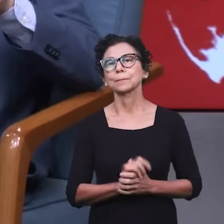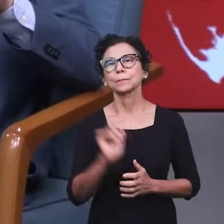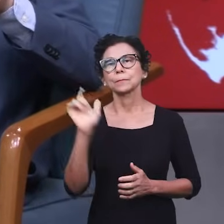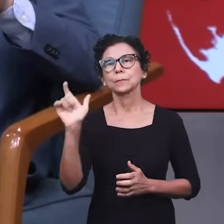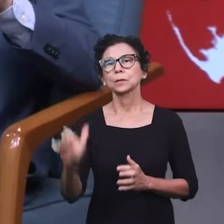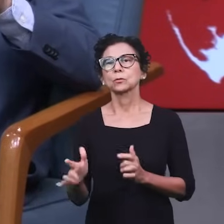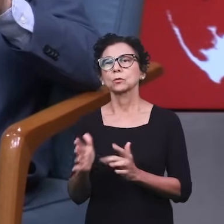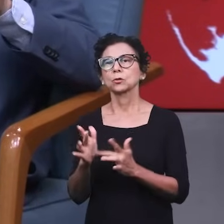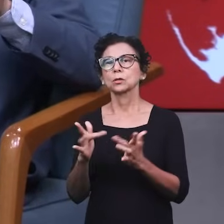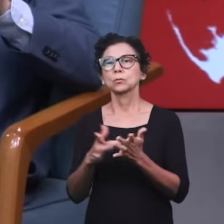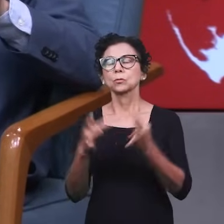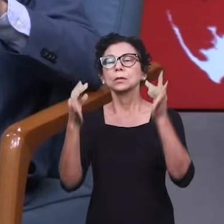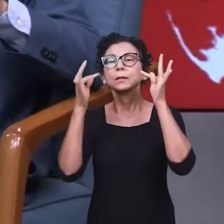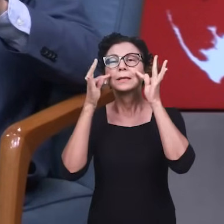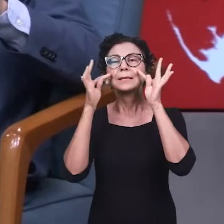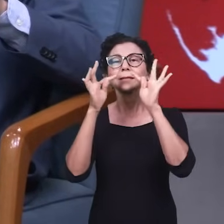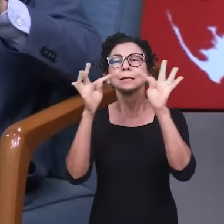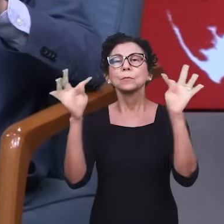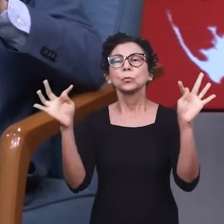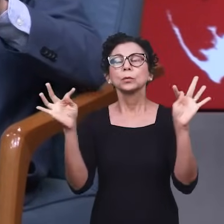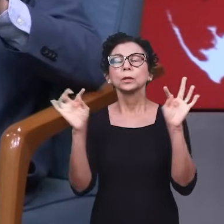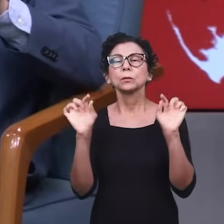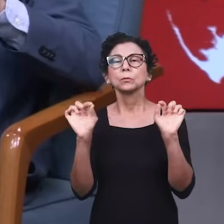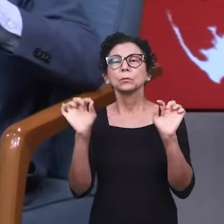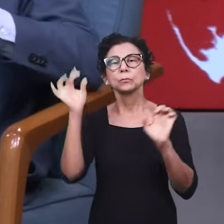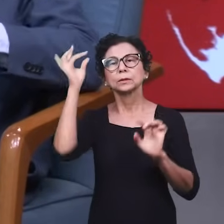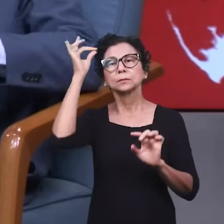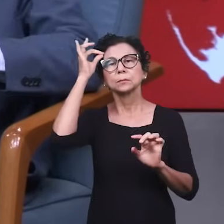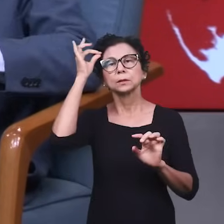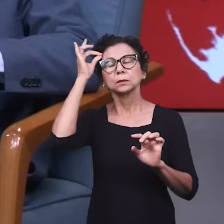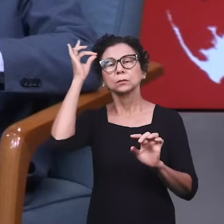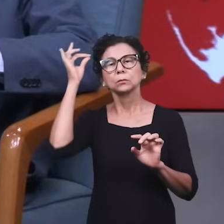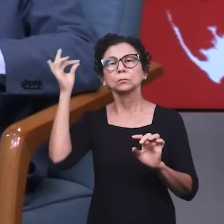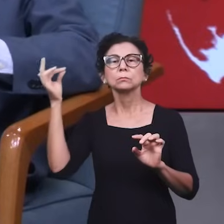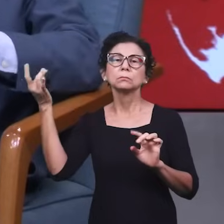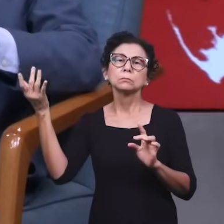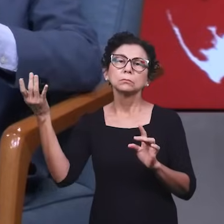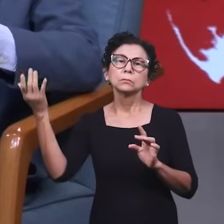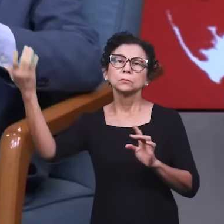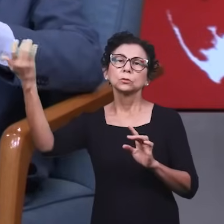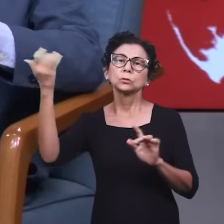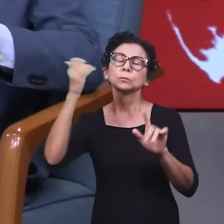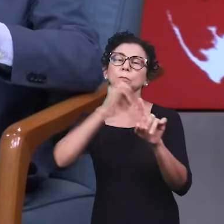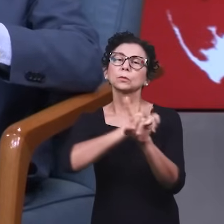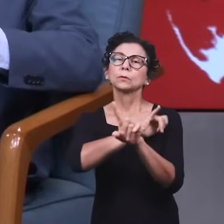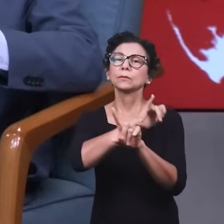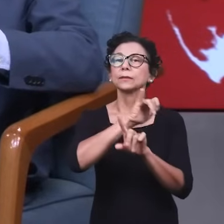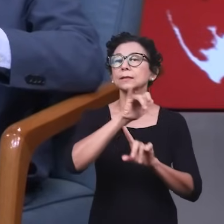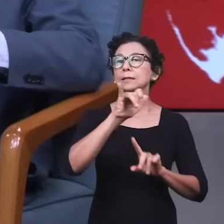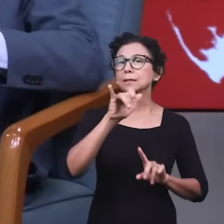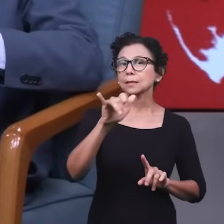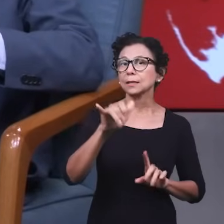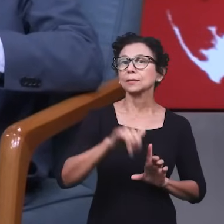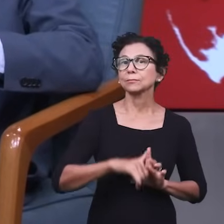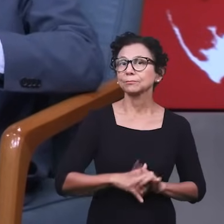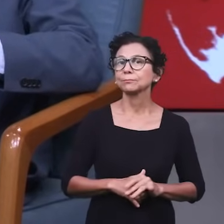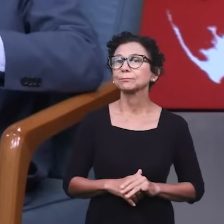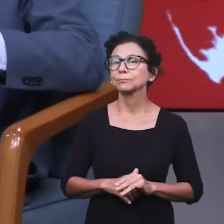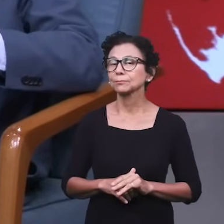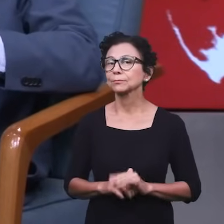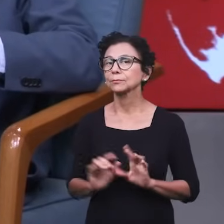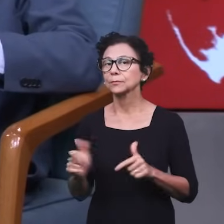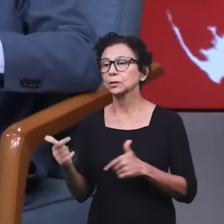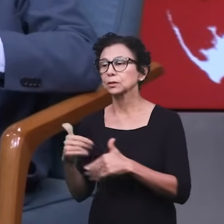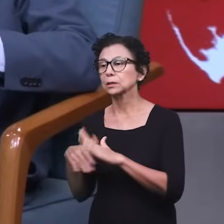de Jesus é o espírito de profecia. Então a igreja fiel e verdadeira,